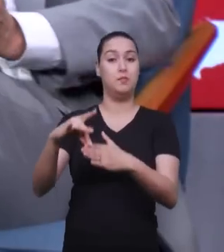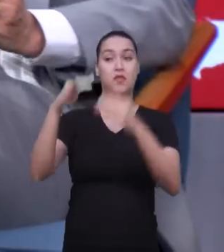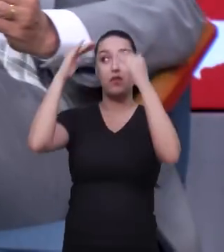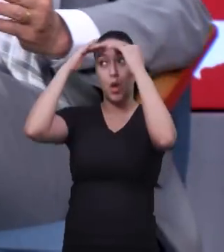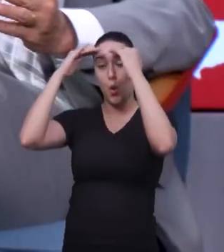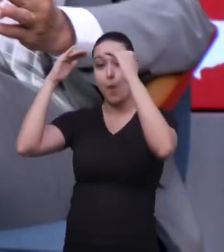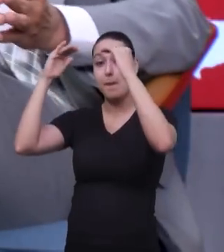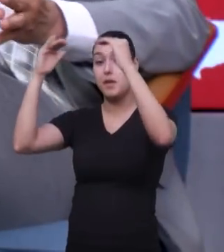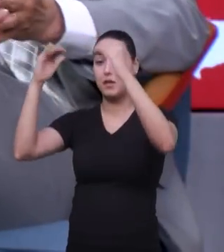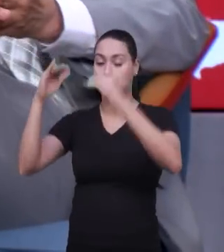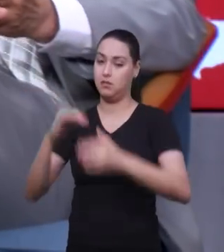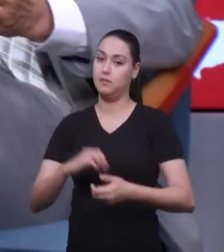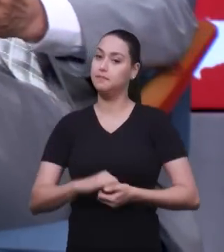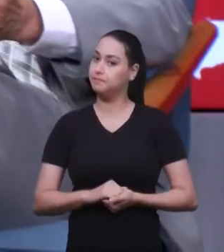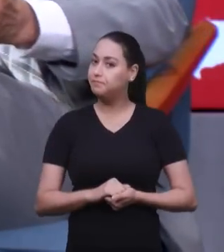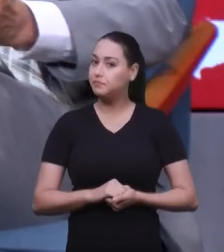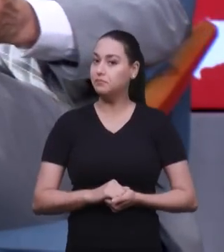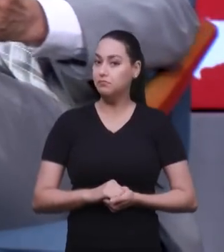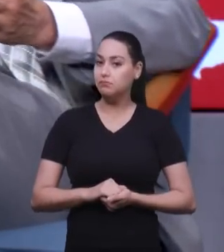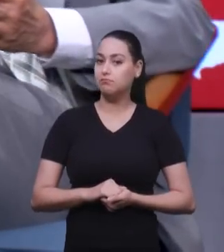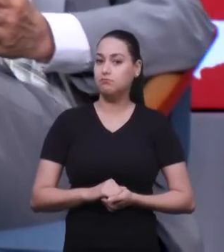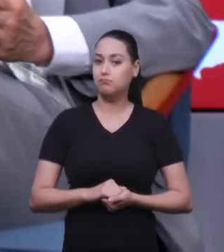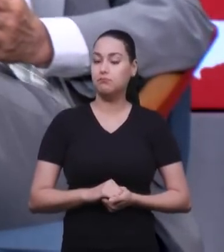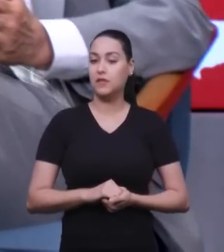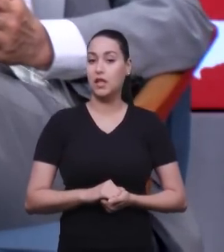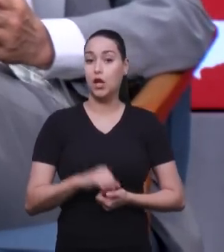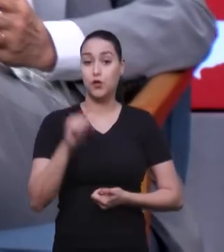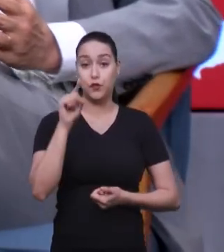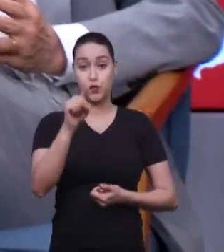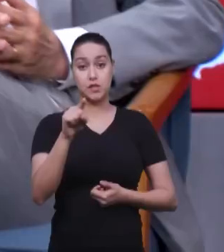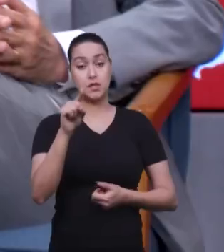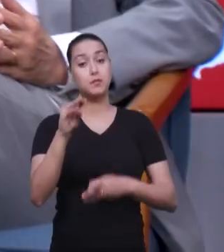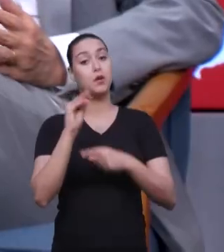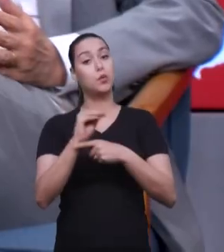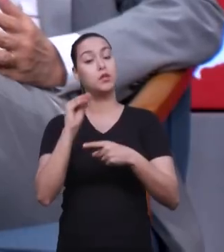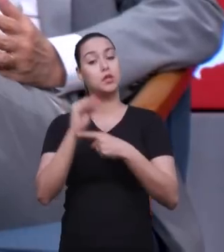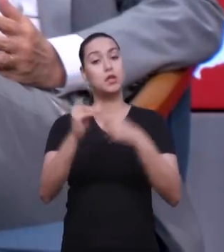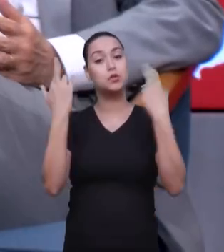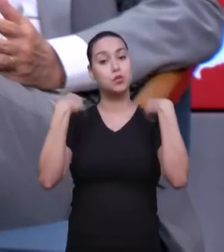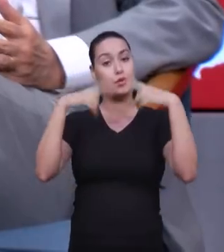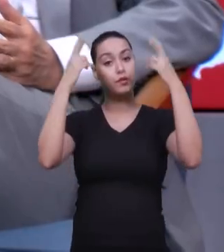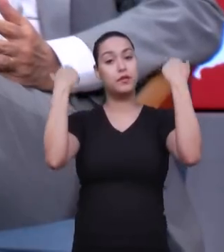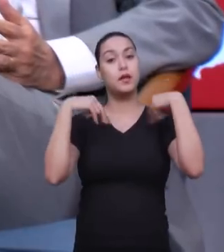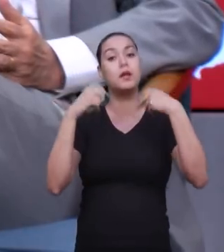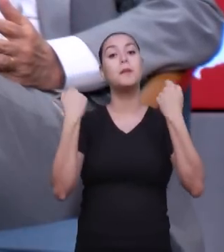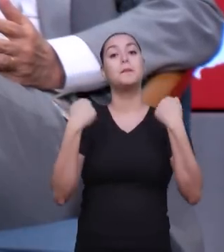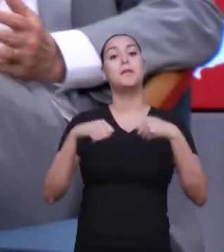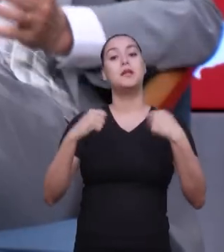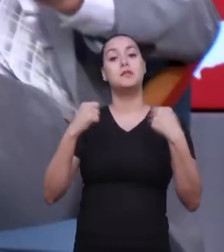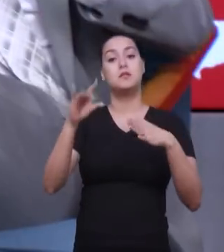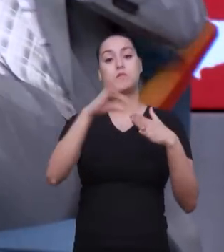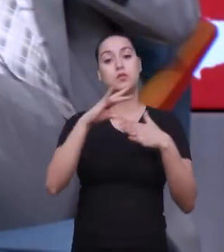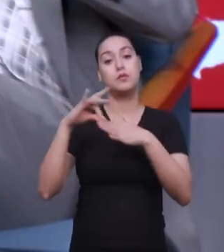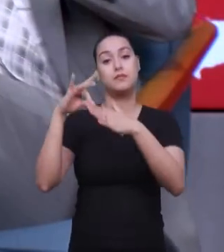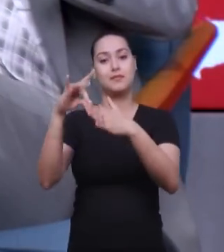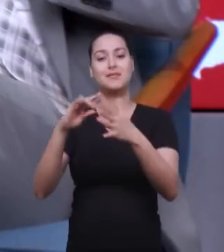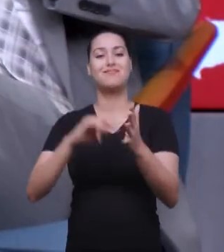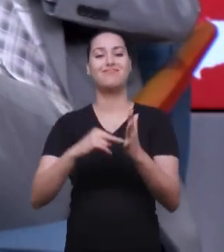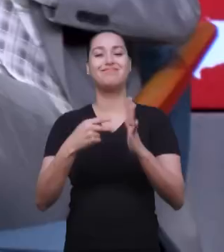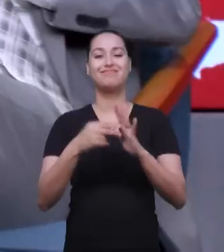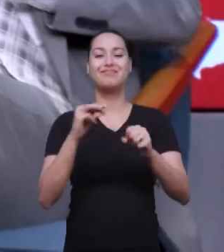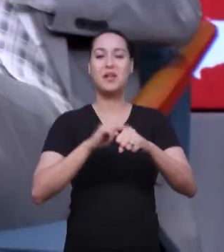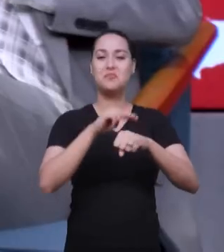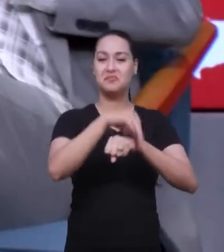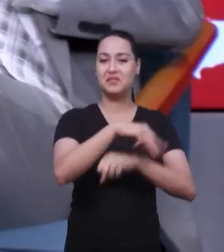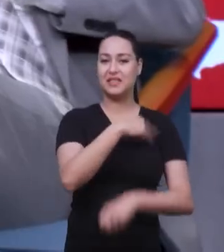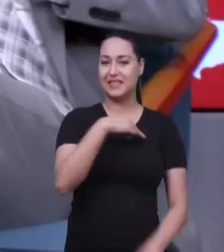Então você não vai andar por sua conta. Então você, para apacentar ovelhas. Então Jesus fala